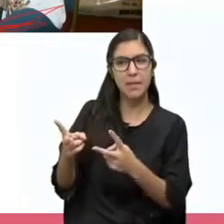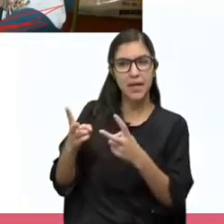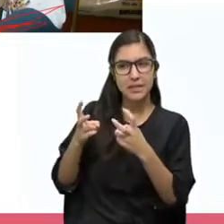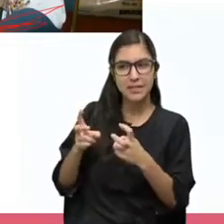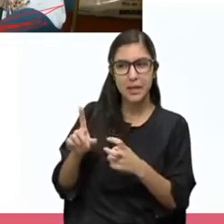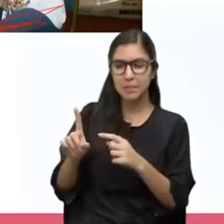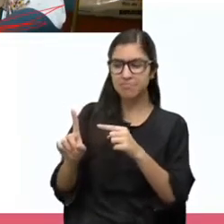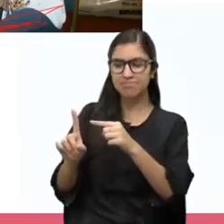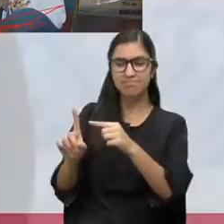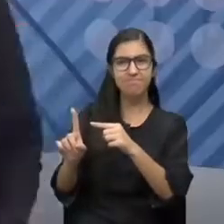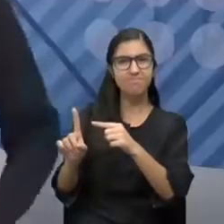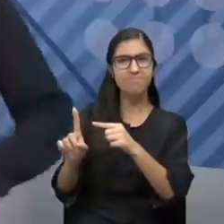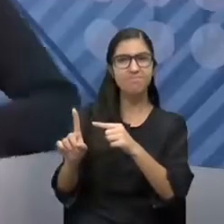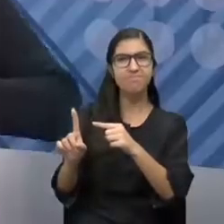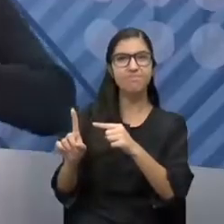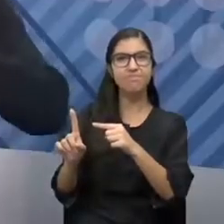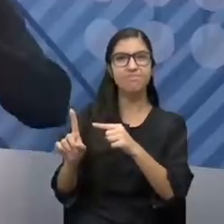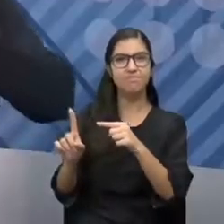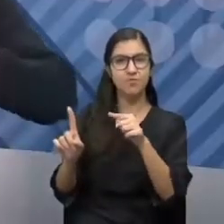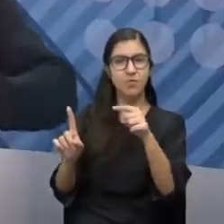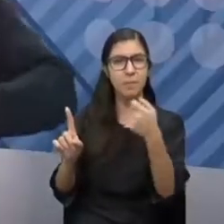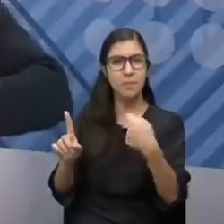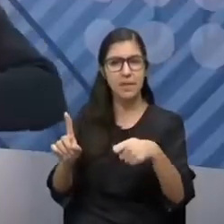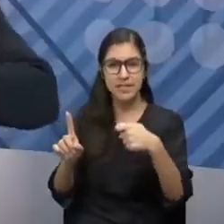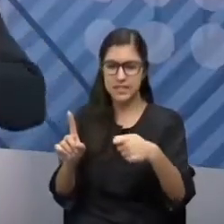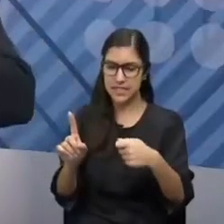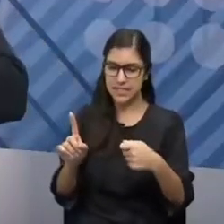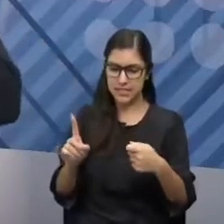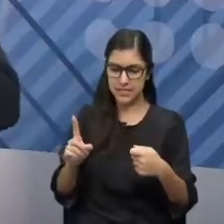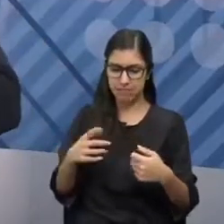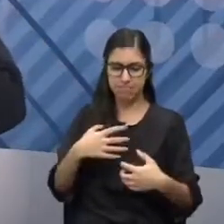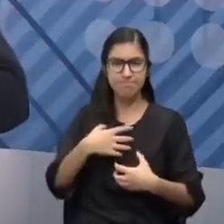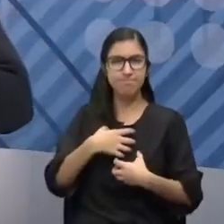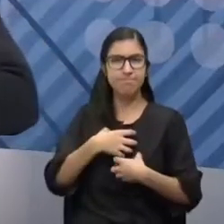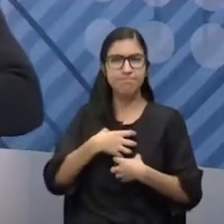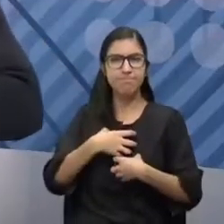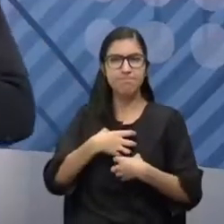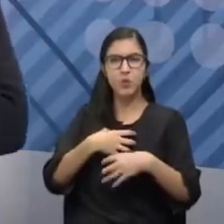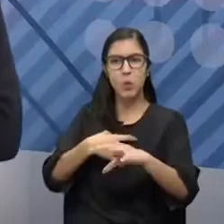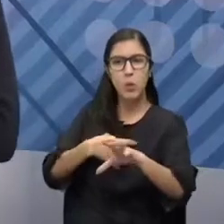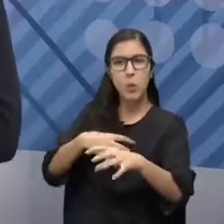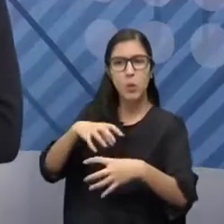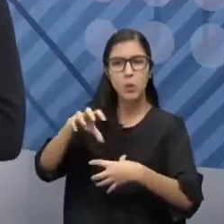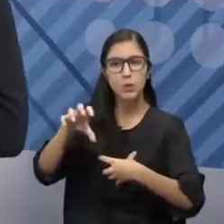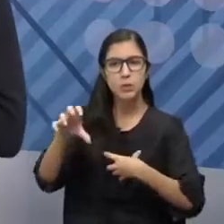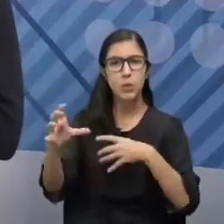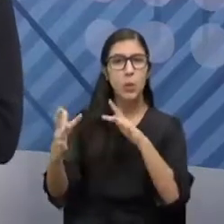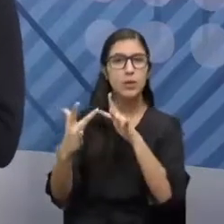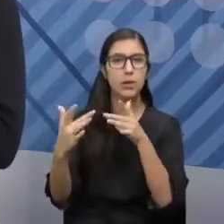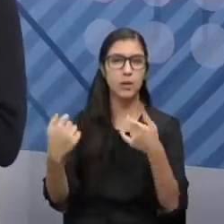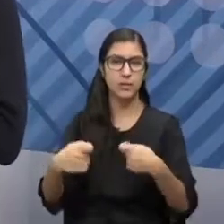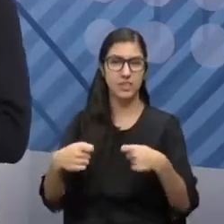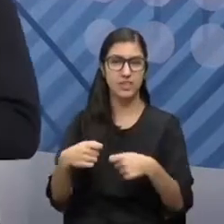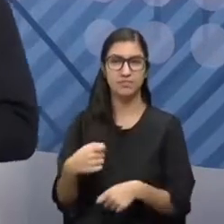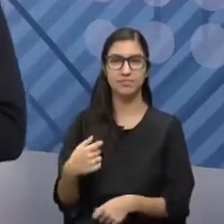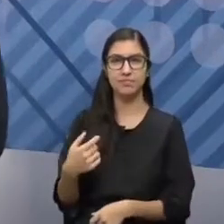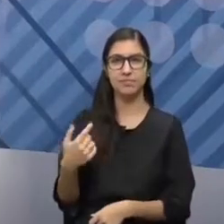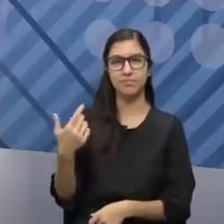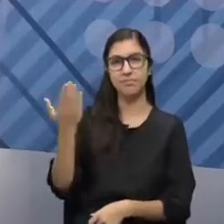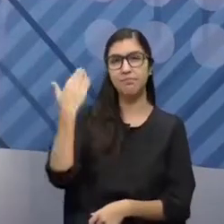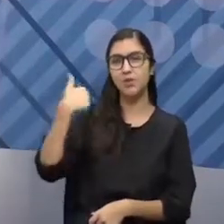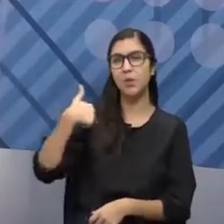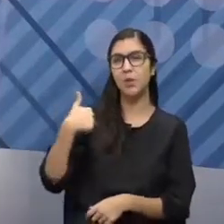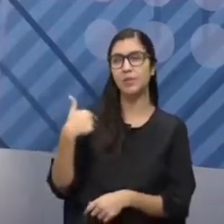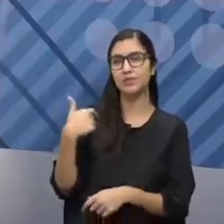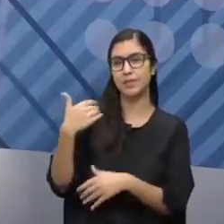perceberão que você precisa estar em sintonia com ele. Quando eu fui interpretar em São